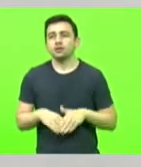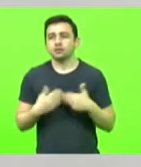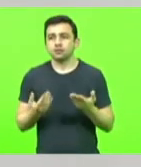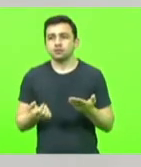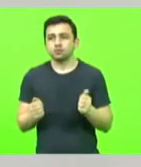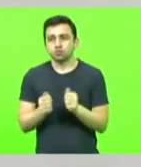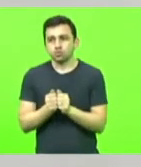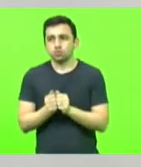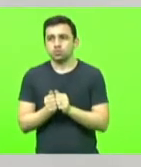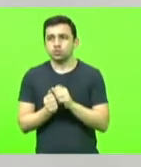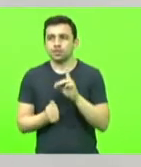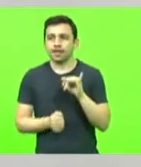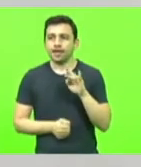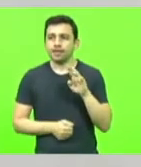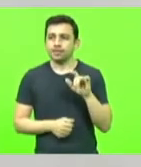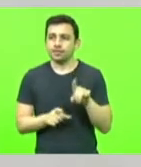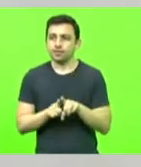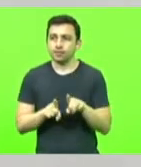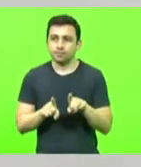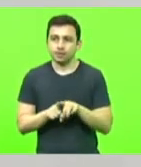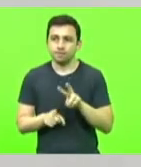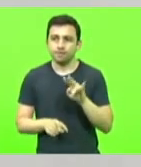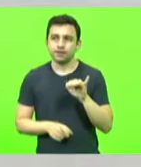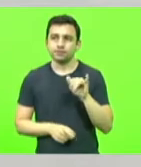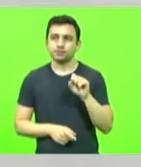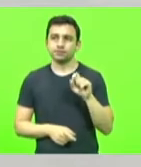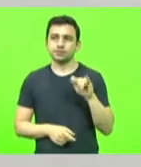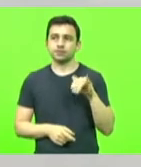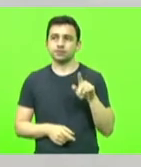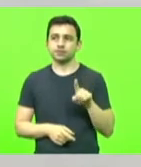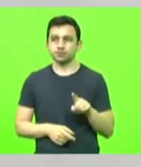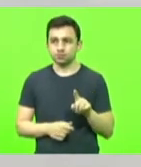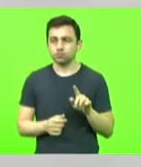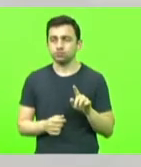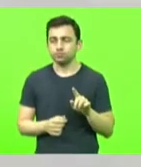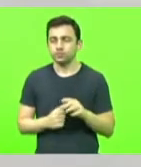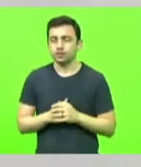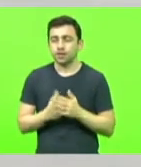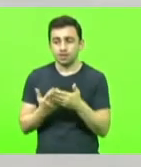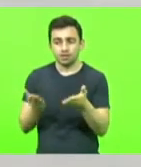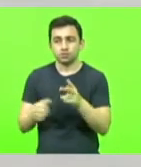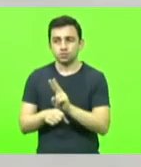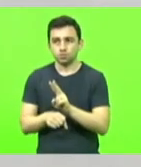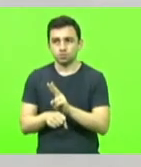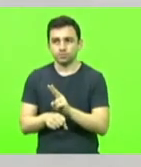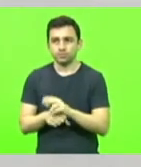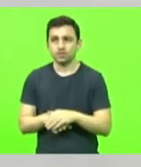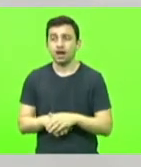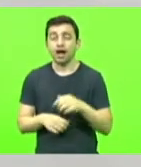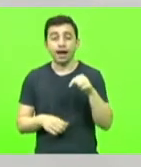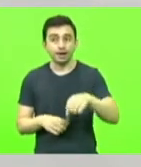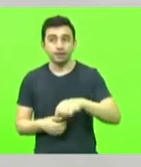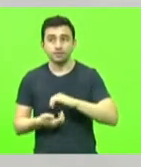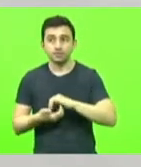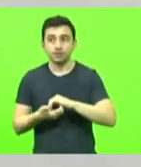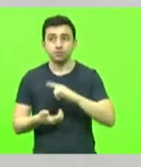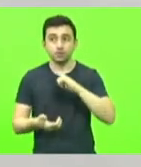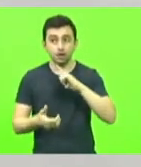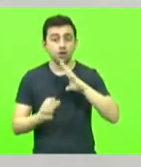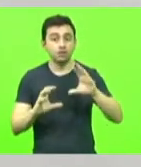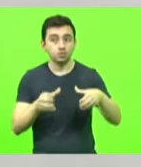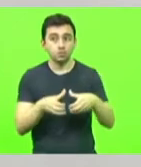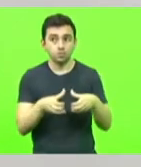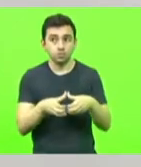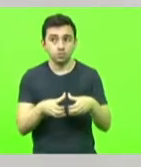Vasques, que cuidam da nossa Defesa Civil do Estado. A Defesa Civil em Santa Catarina tem um colegiado, que também, deputado, é